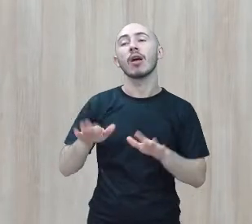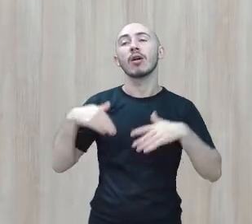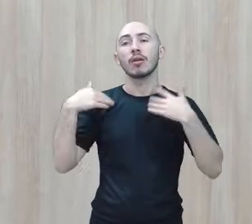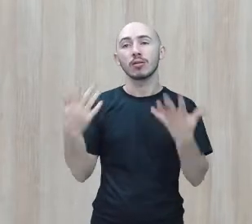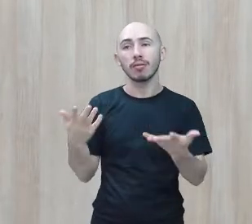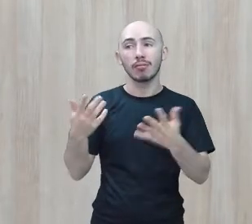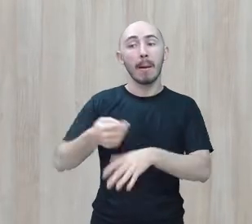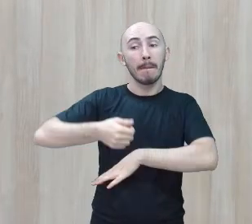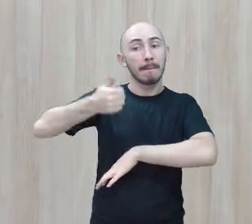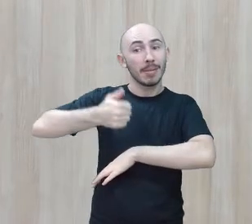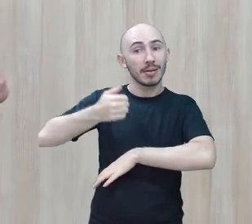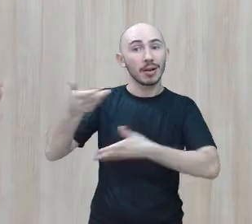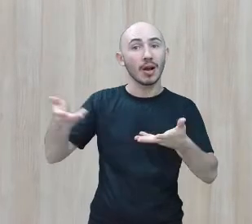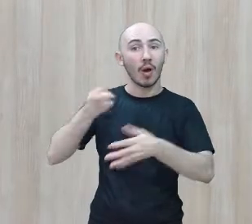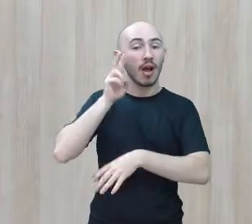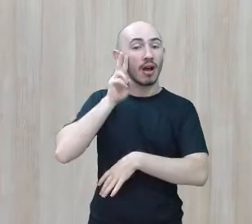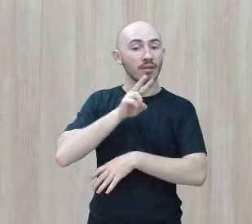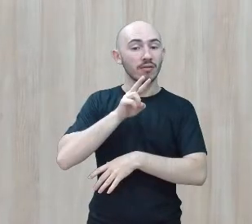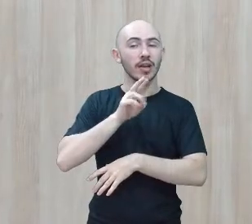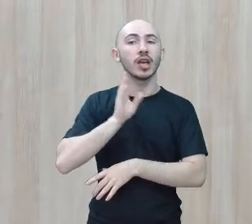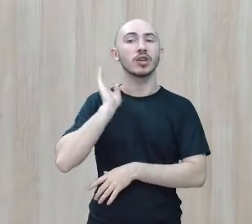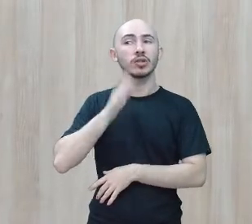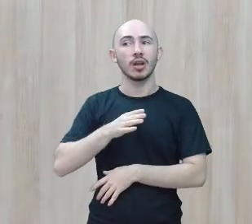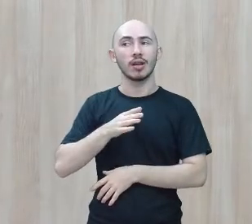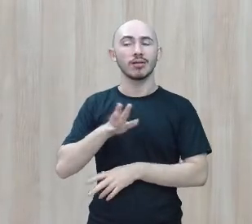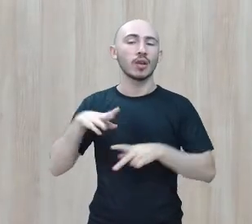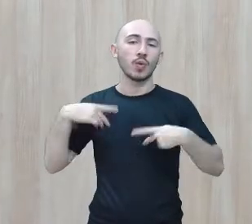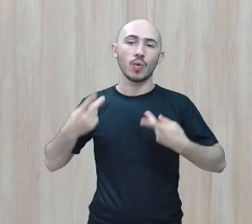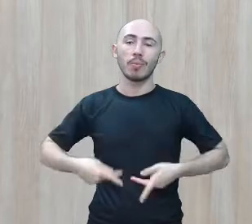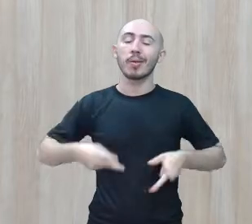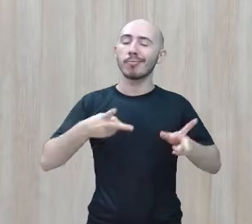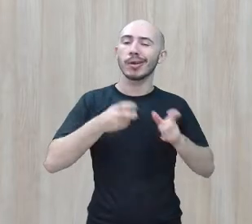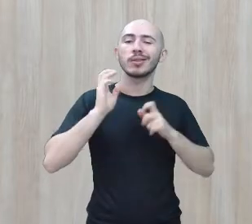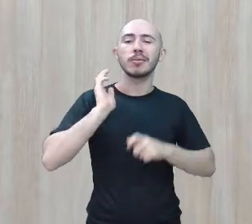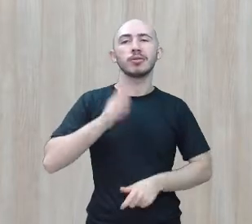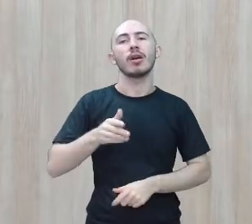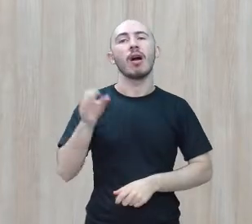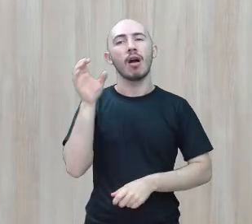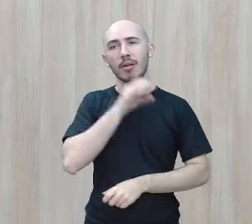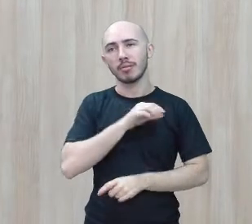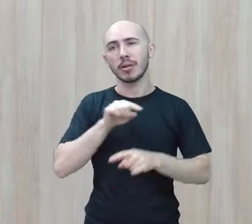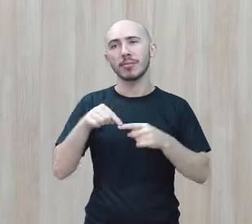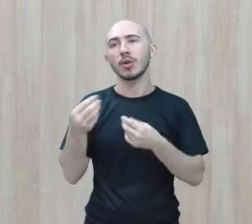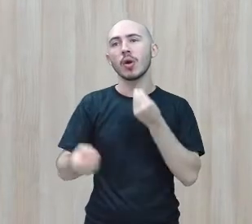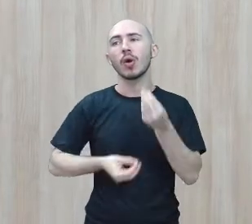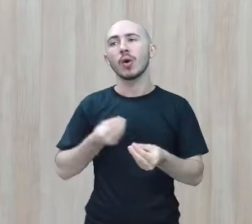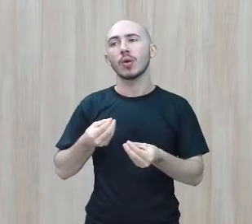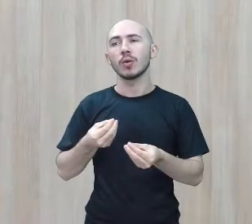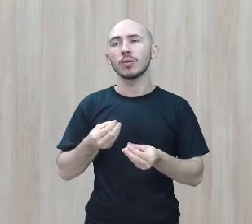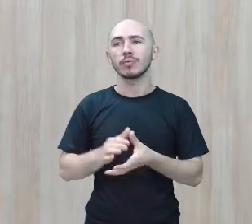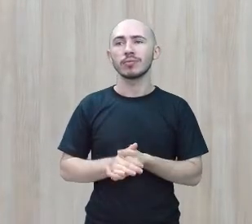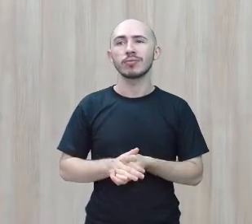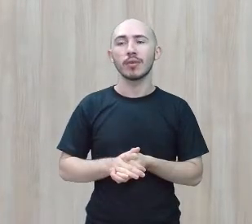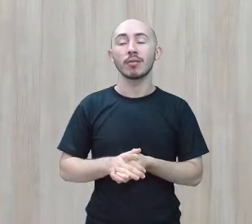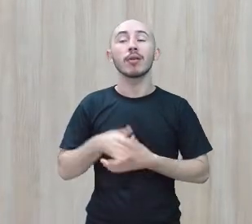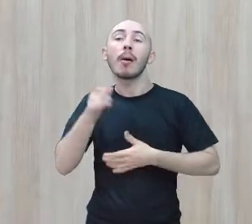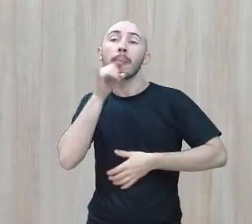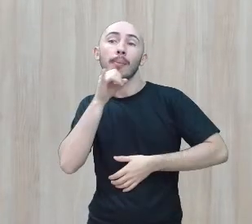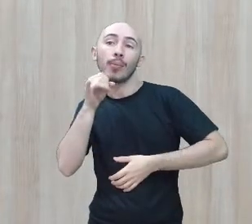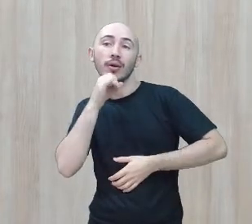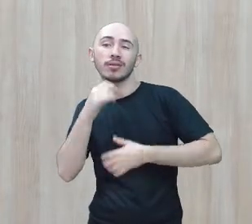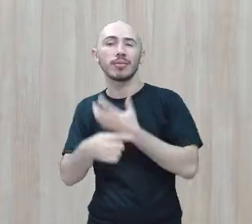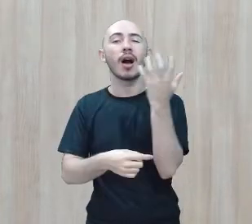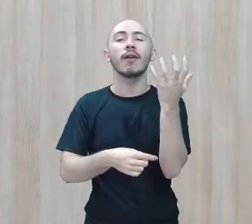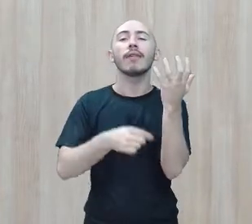primeiras complicações, as visíveis, a que o homem vai sentir primeiro. Como é que eu vou buscar, a banana vai ser retirada